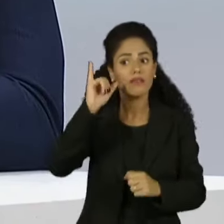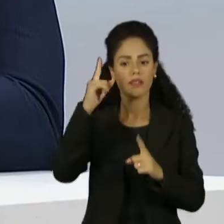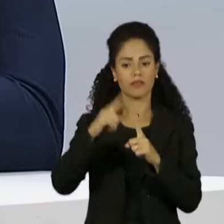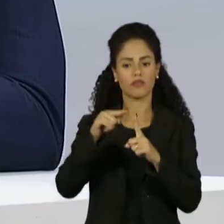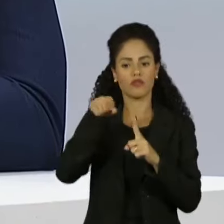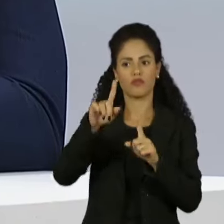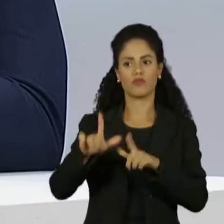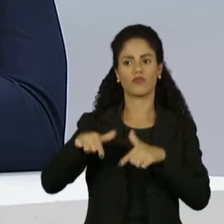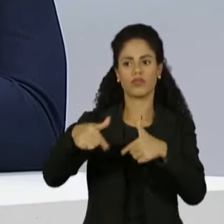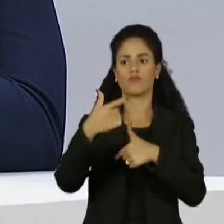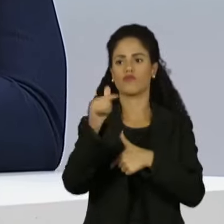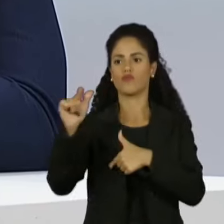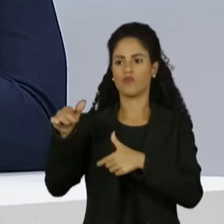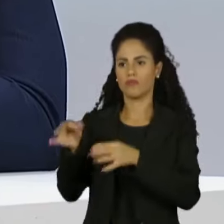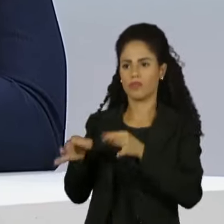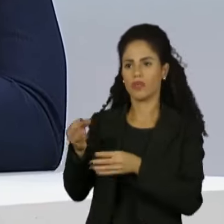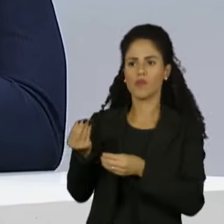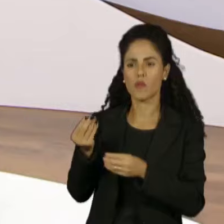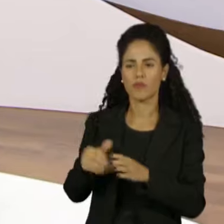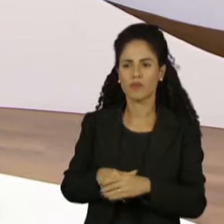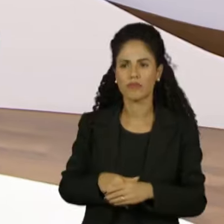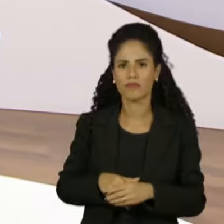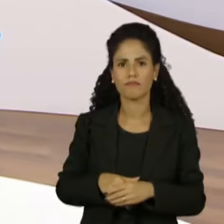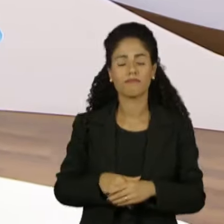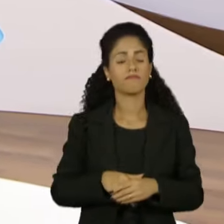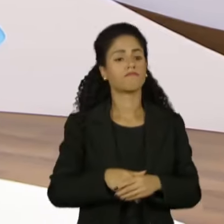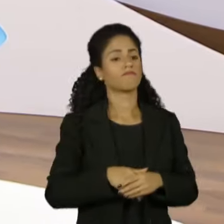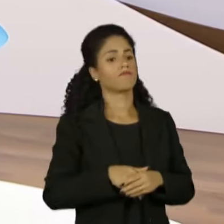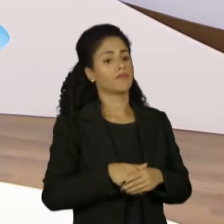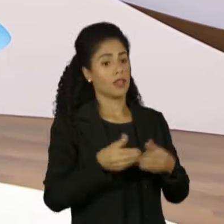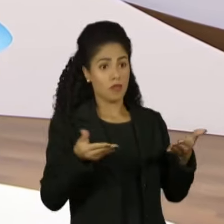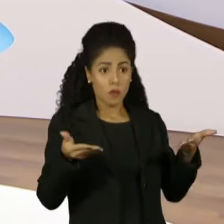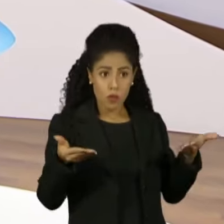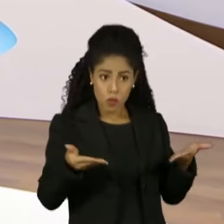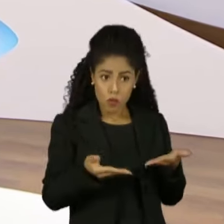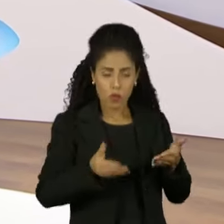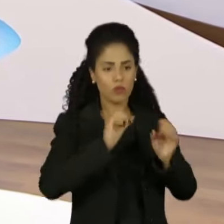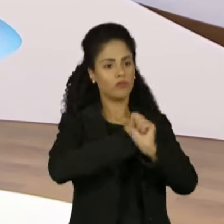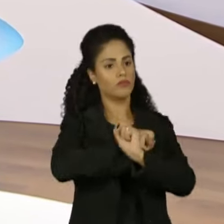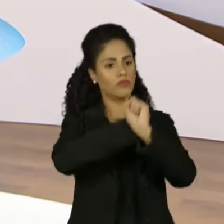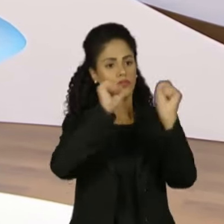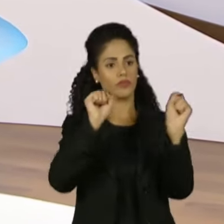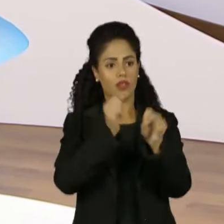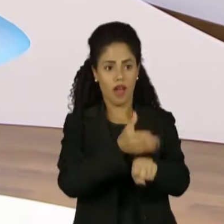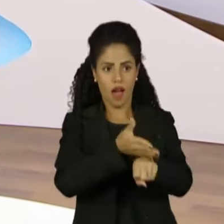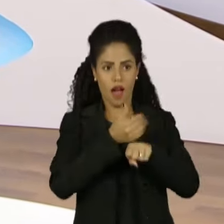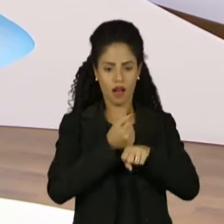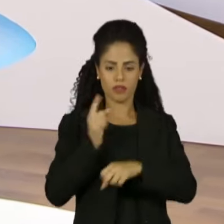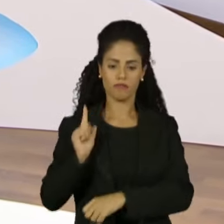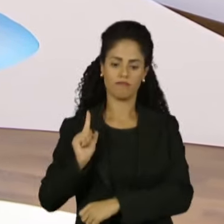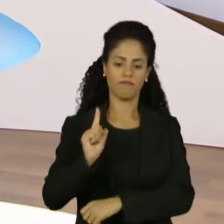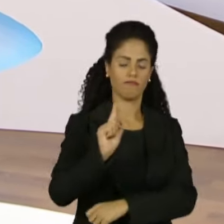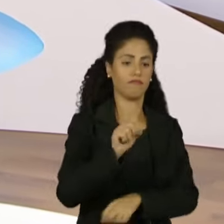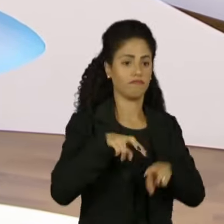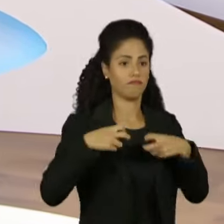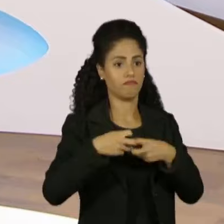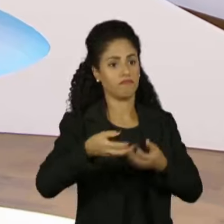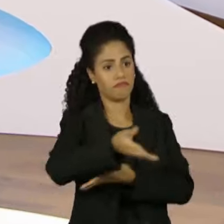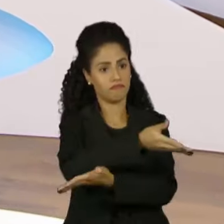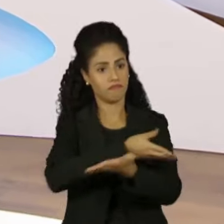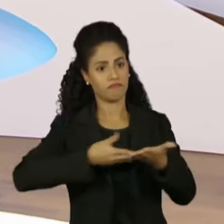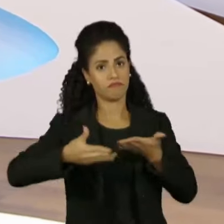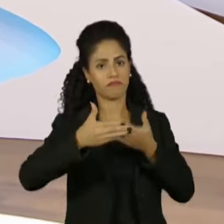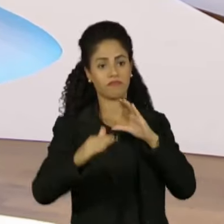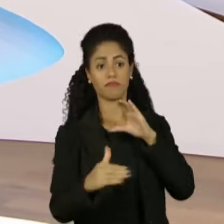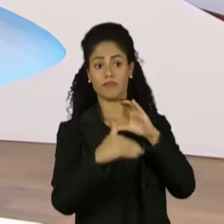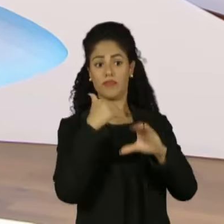de atitude de outros tribunais? Gabriel, hoje pela manhã eu recebi no meu gabinete, antes de vir para cá, o senador se prendeu a mim.